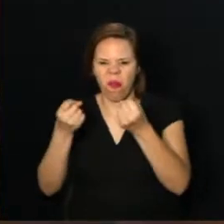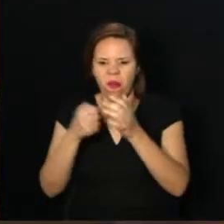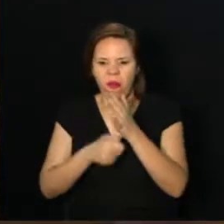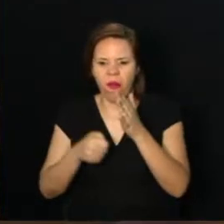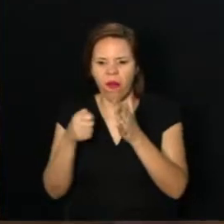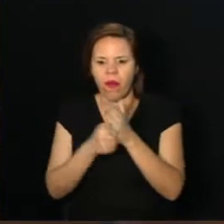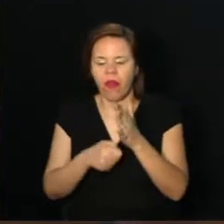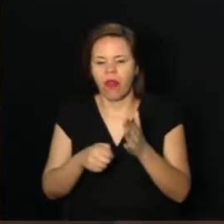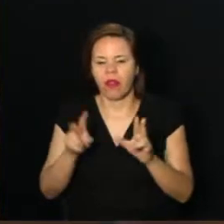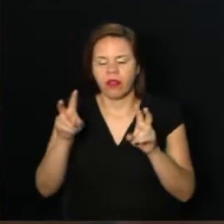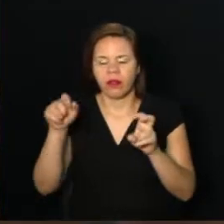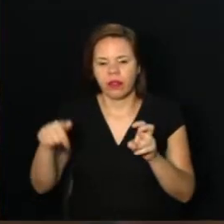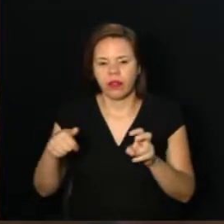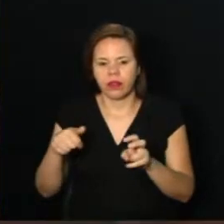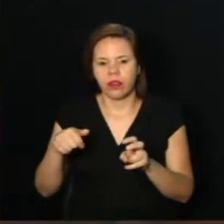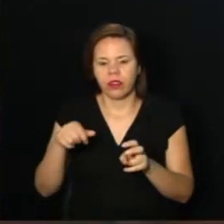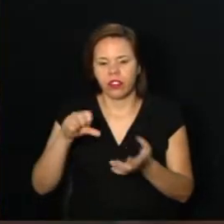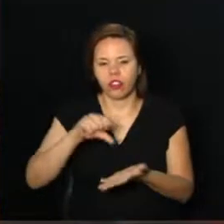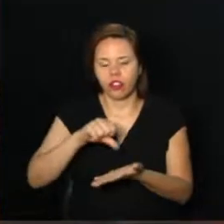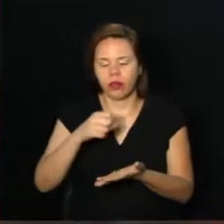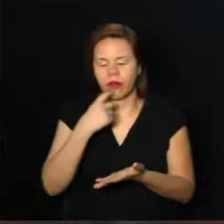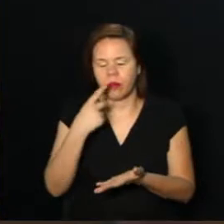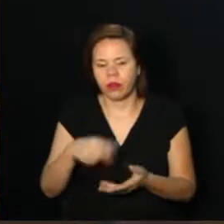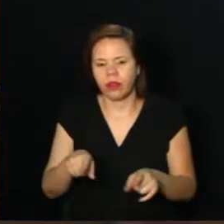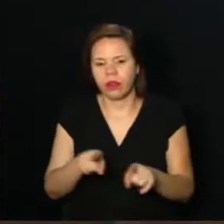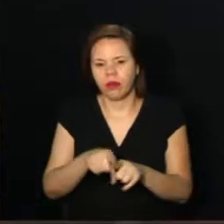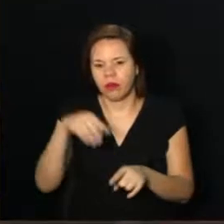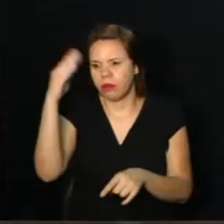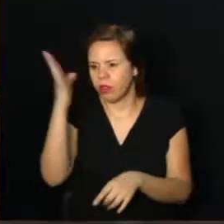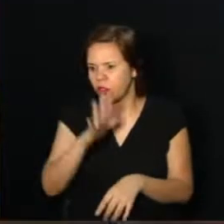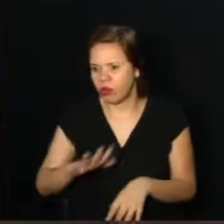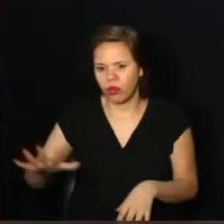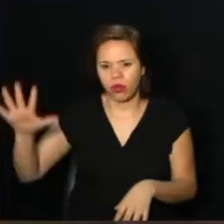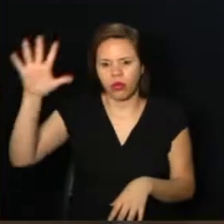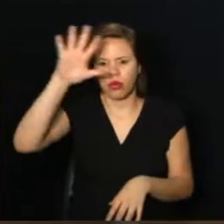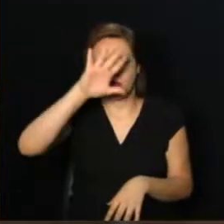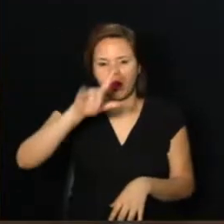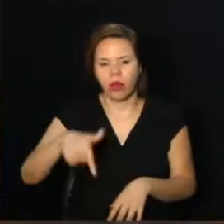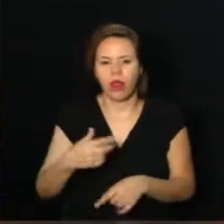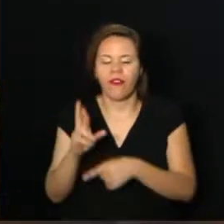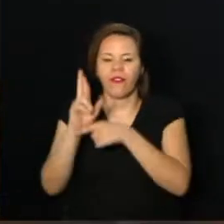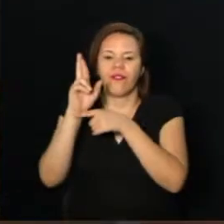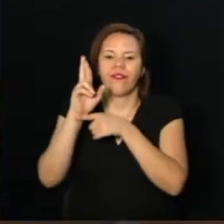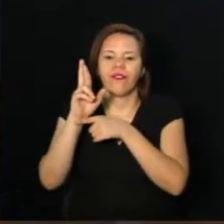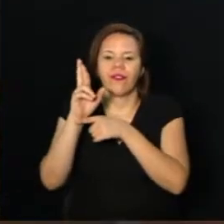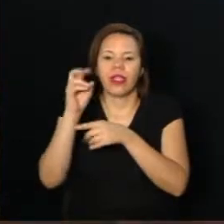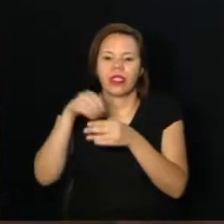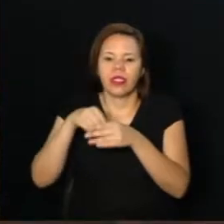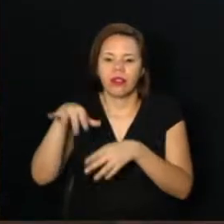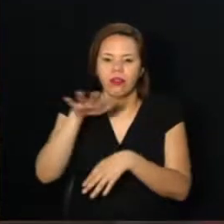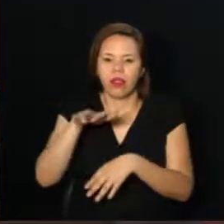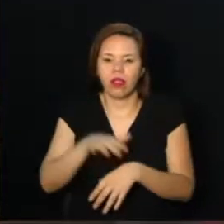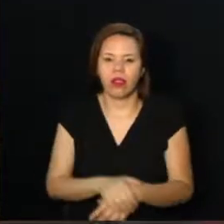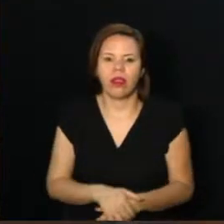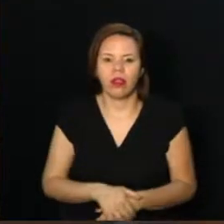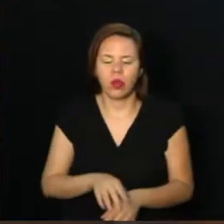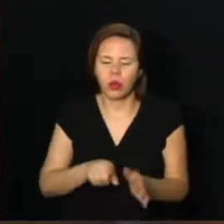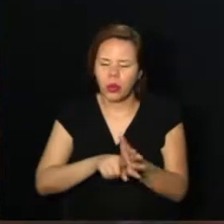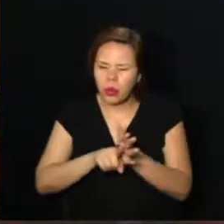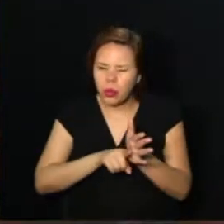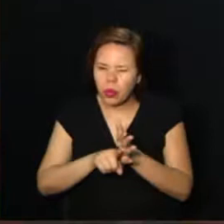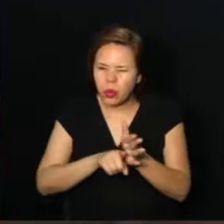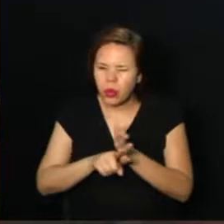não só na nossa região, mas também no Brasil todo. Ela é tida como referência dentro da área do estudo